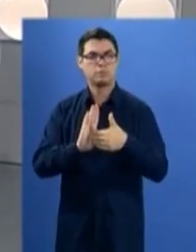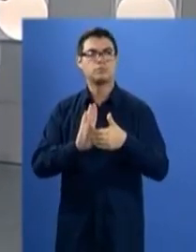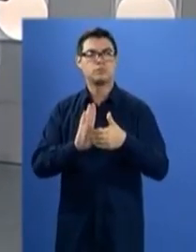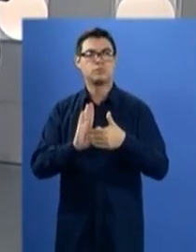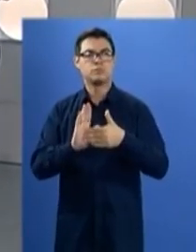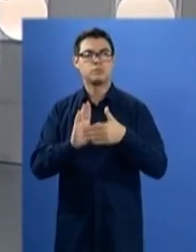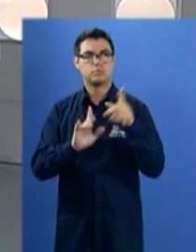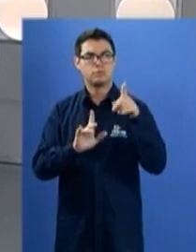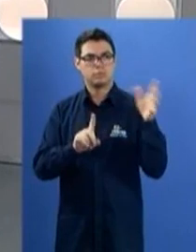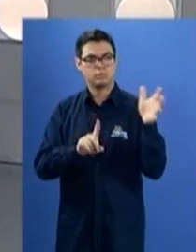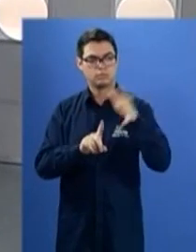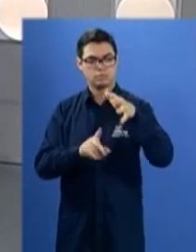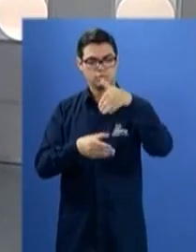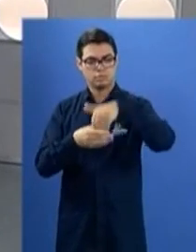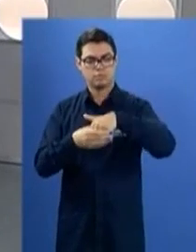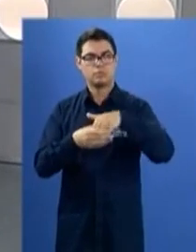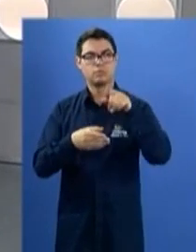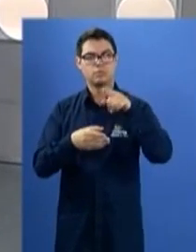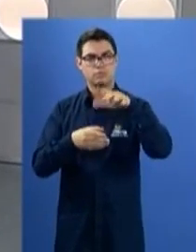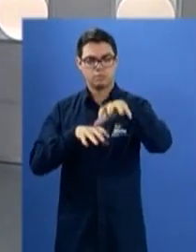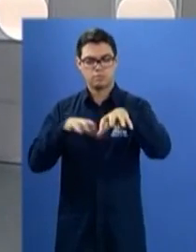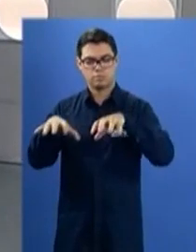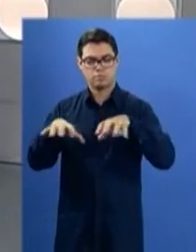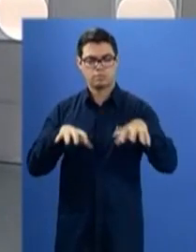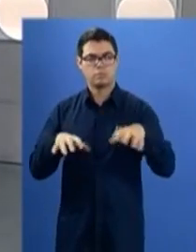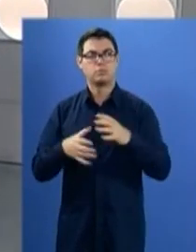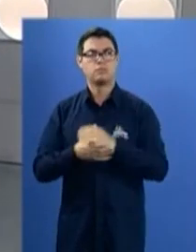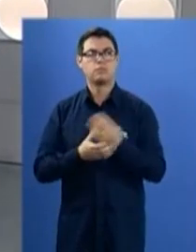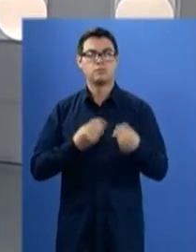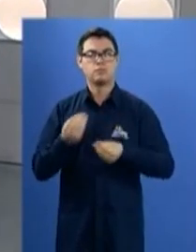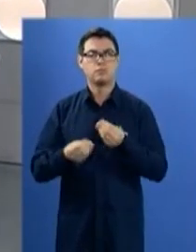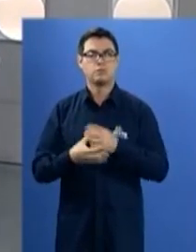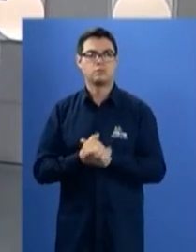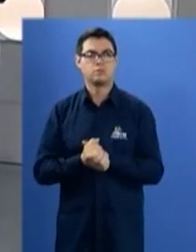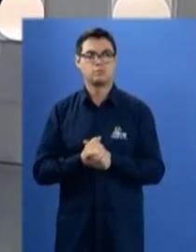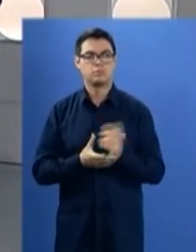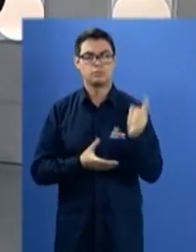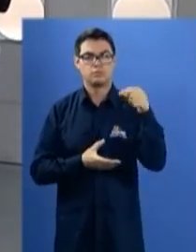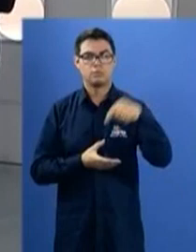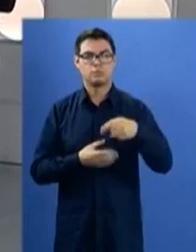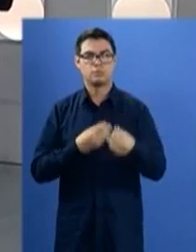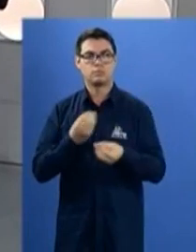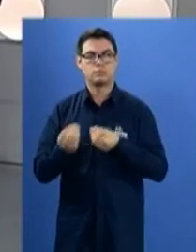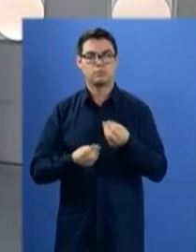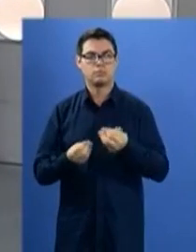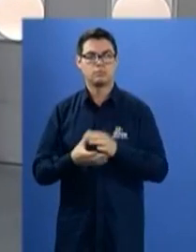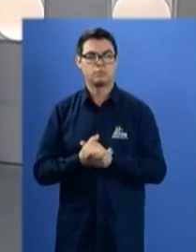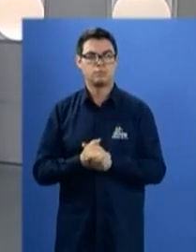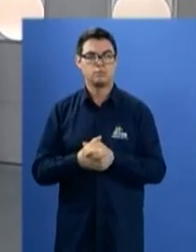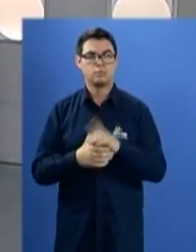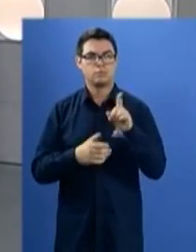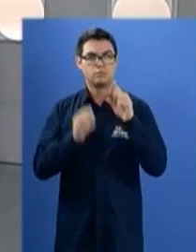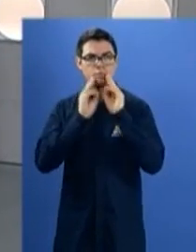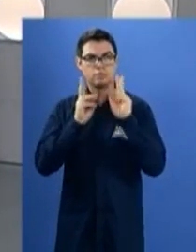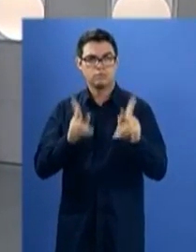de influência das outras áreas funcionais da empresa. E aqui podemos citar